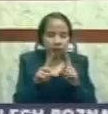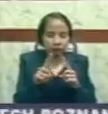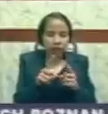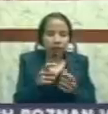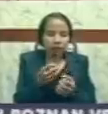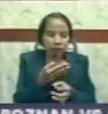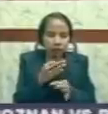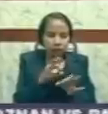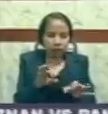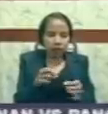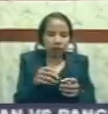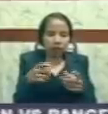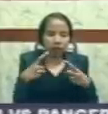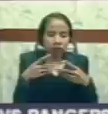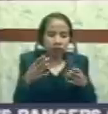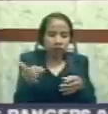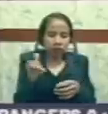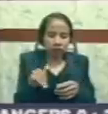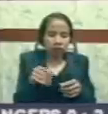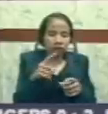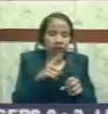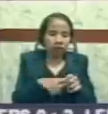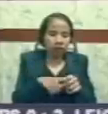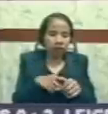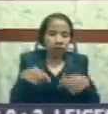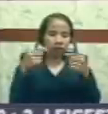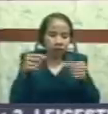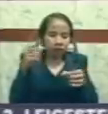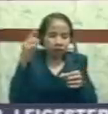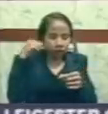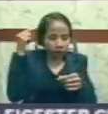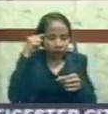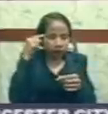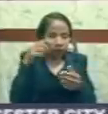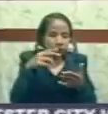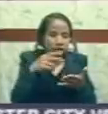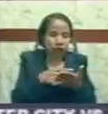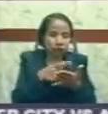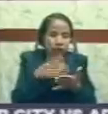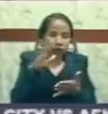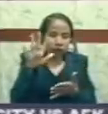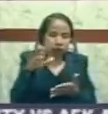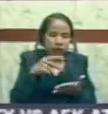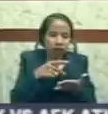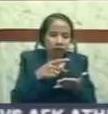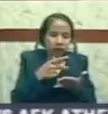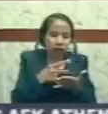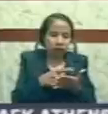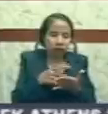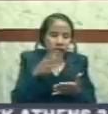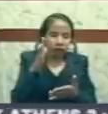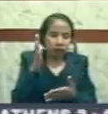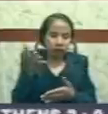firmada. Foi tempo para o governo a pronunciar a proposta 5, proposta 56. Excelência, senhor